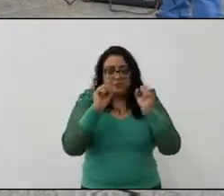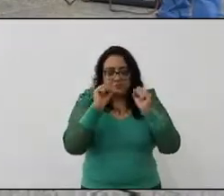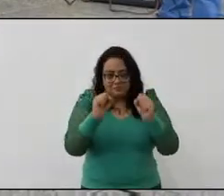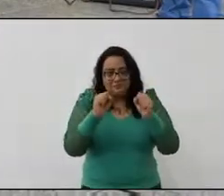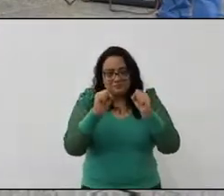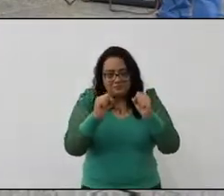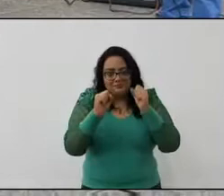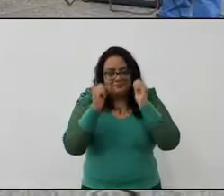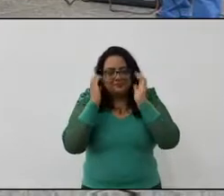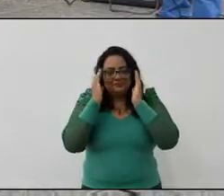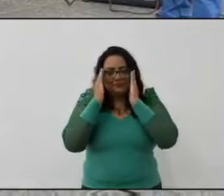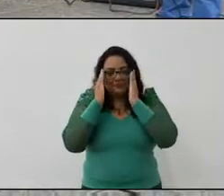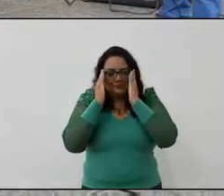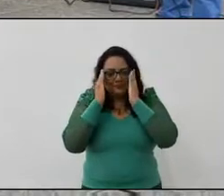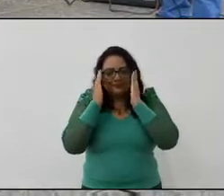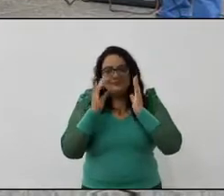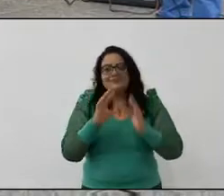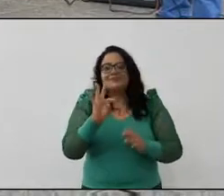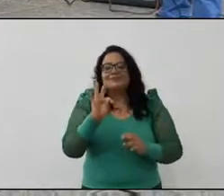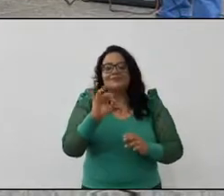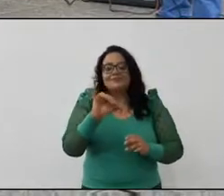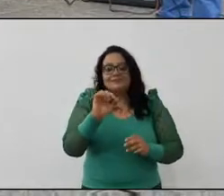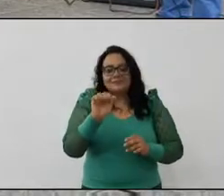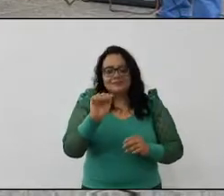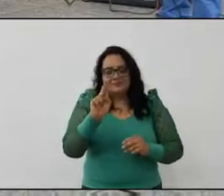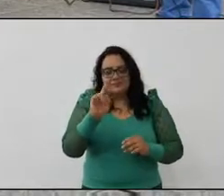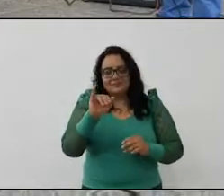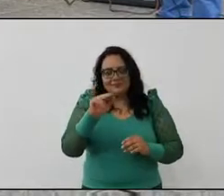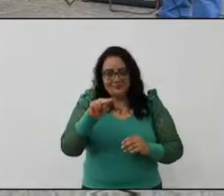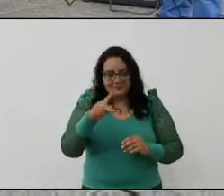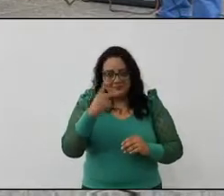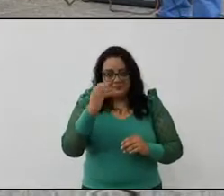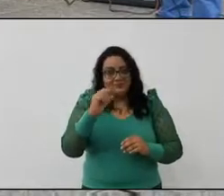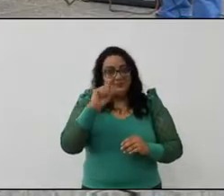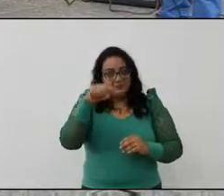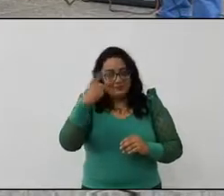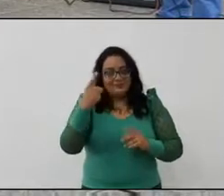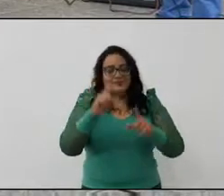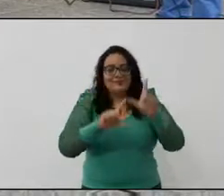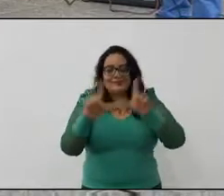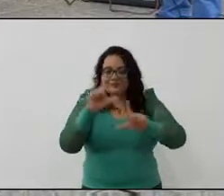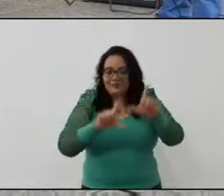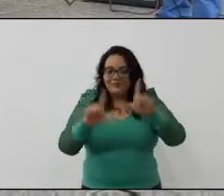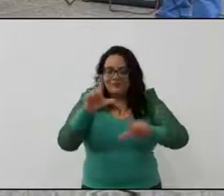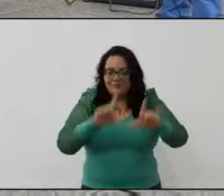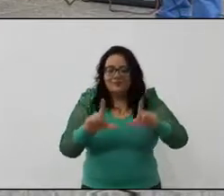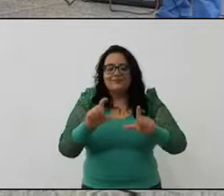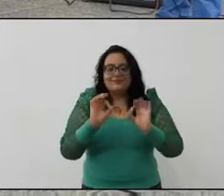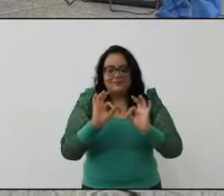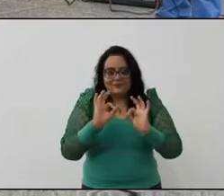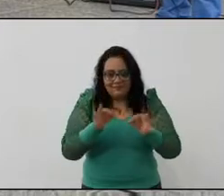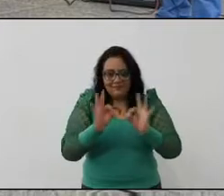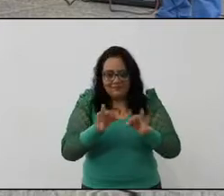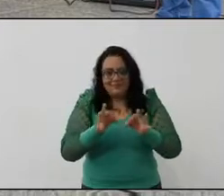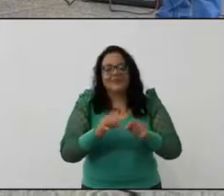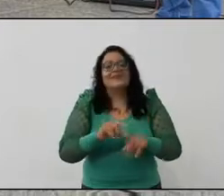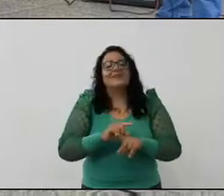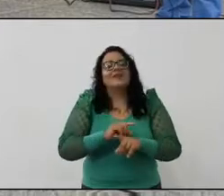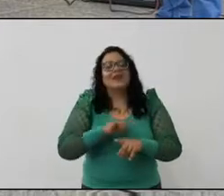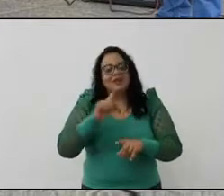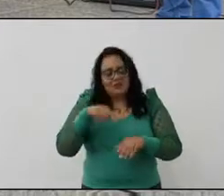do Senhor para nós. Tiaguinho já está ali no ponto também. Daqui a pouco ele vai louvar ao Senhor, né? E assim